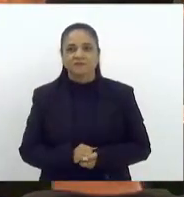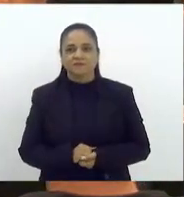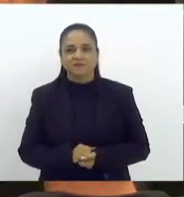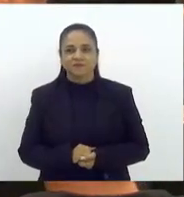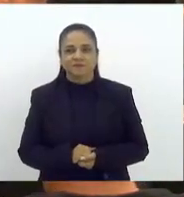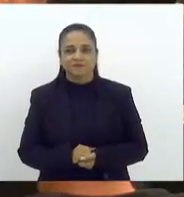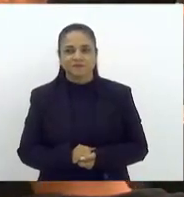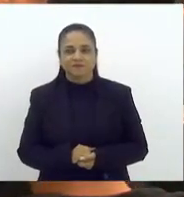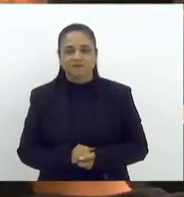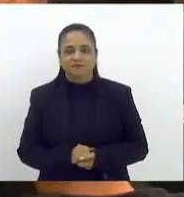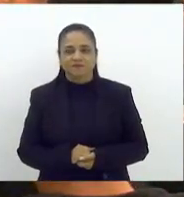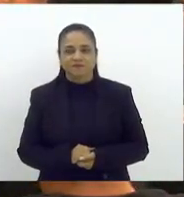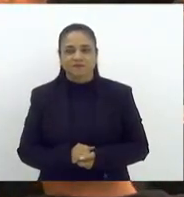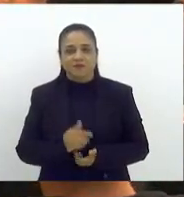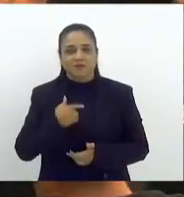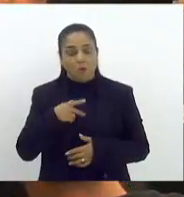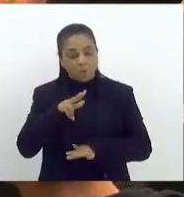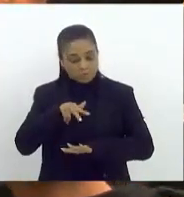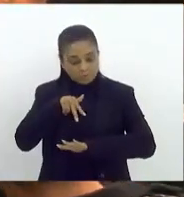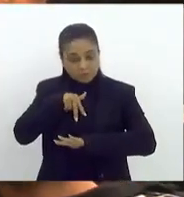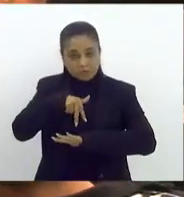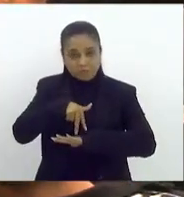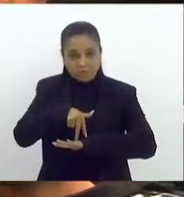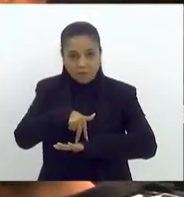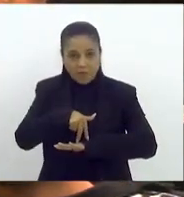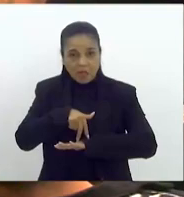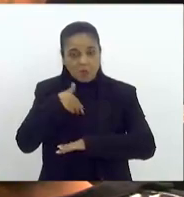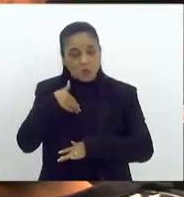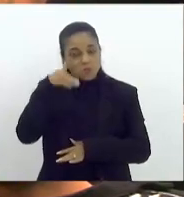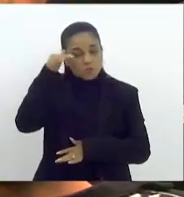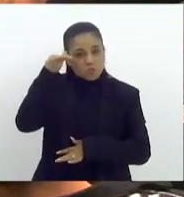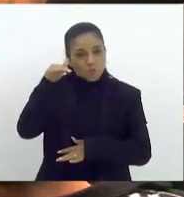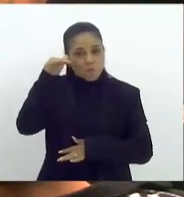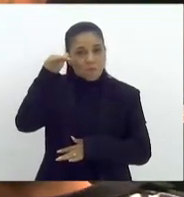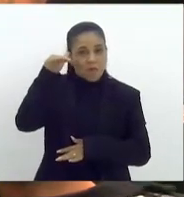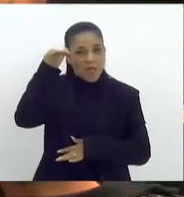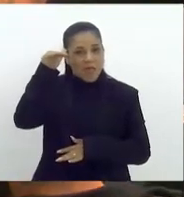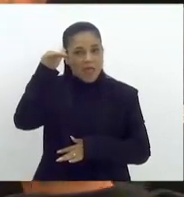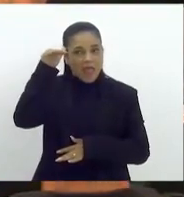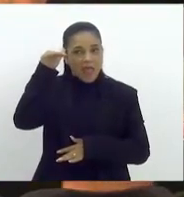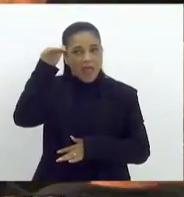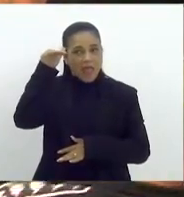eu vou falar de pé porque eu sou estatura mediana